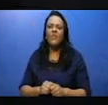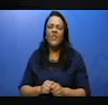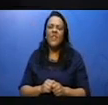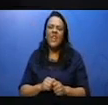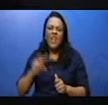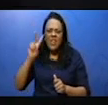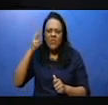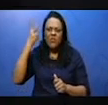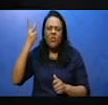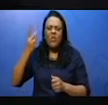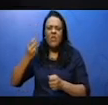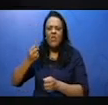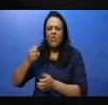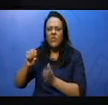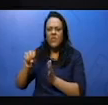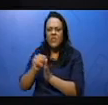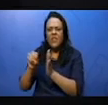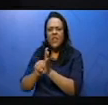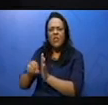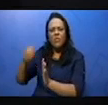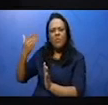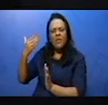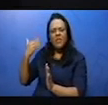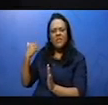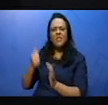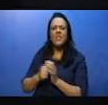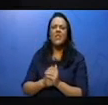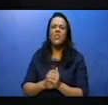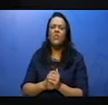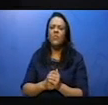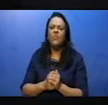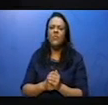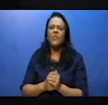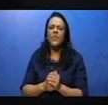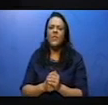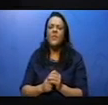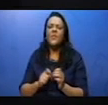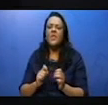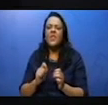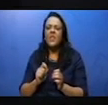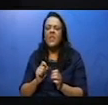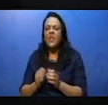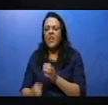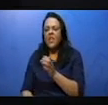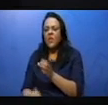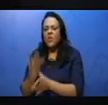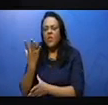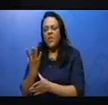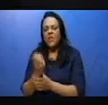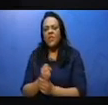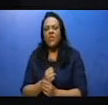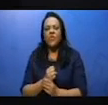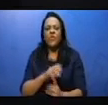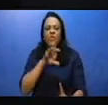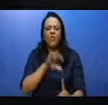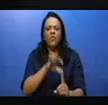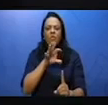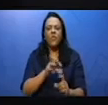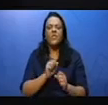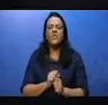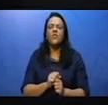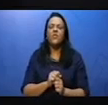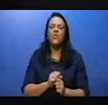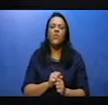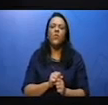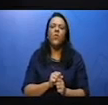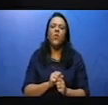influenciarem inúmeras outras narrativas e darem origem ou então inspirarem filmes, desenhos, séries